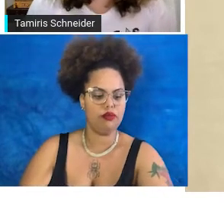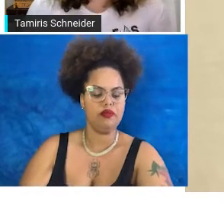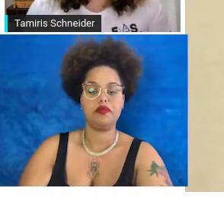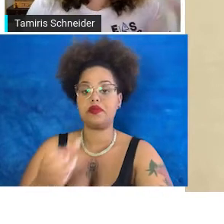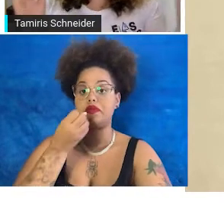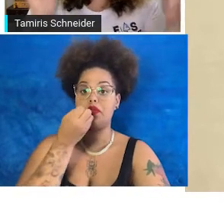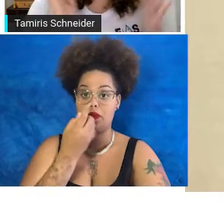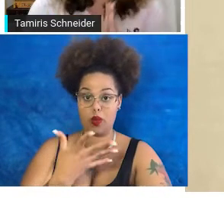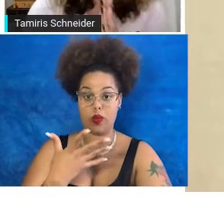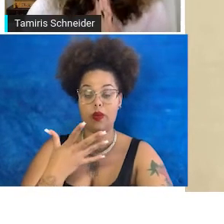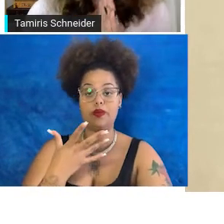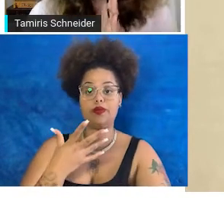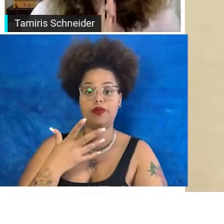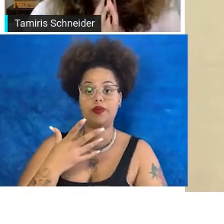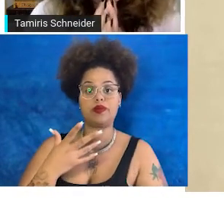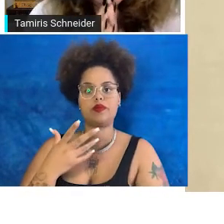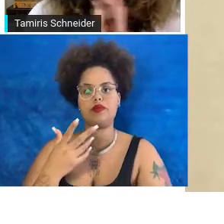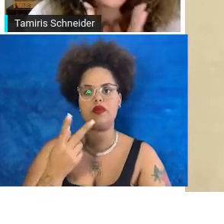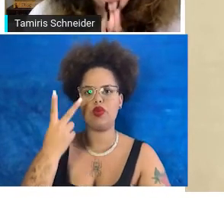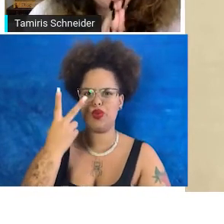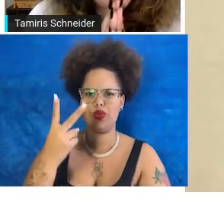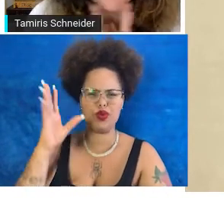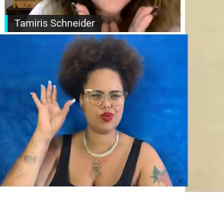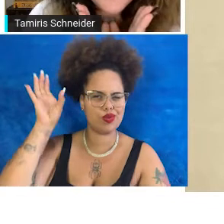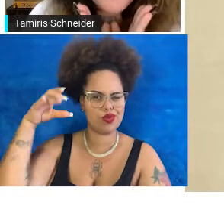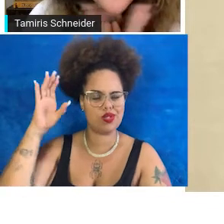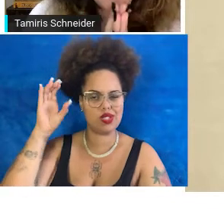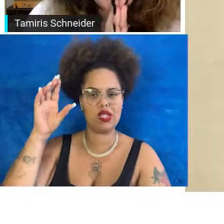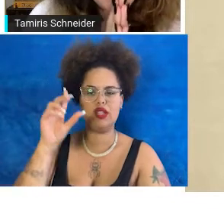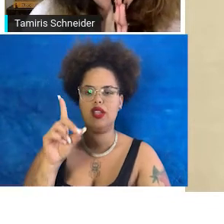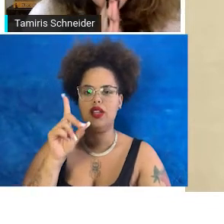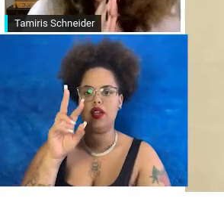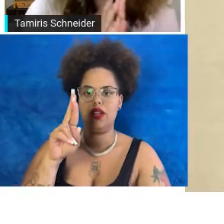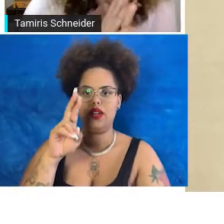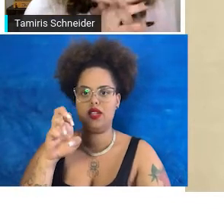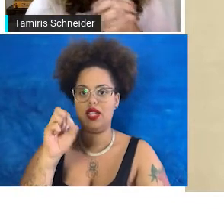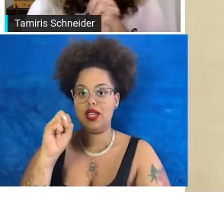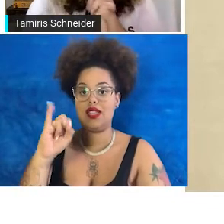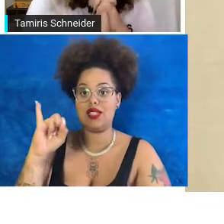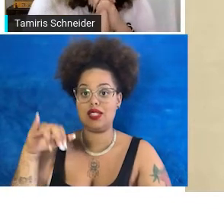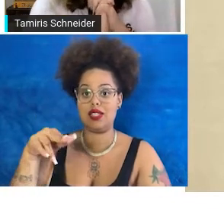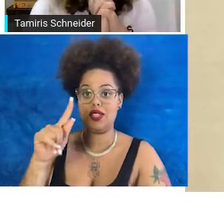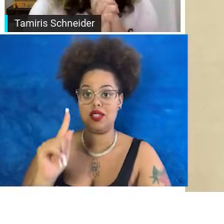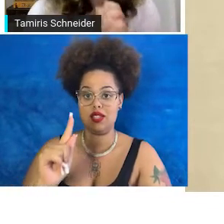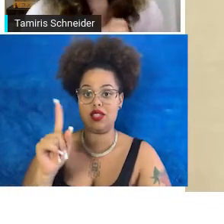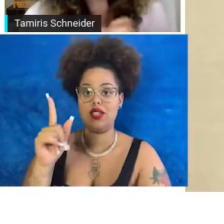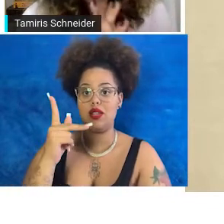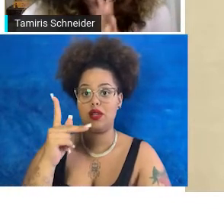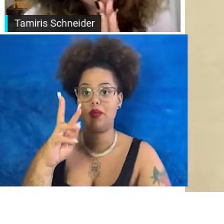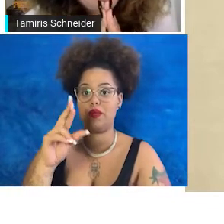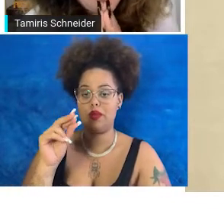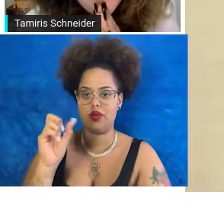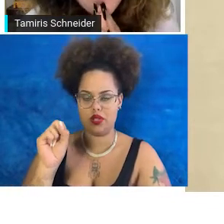Bom, aí a gente vem para dois conceitos, dressing e props. Isso aqui é importante.